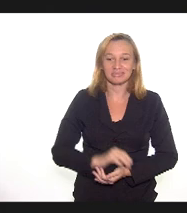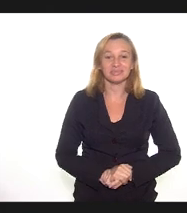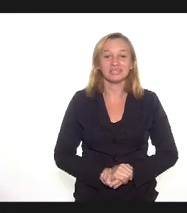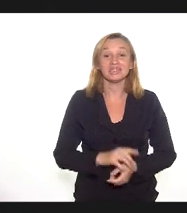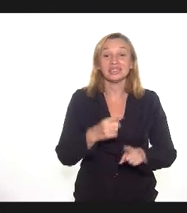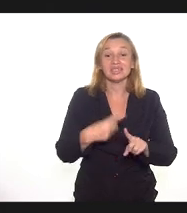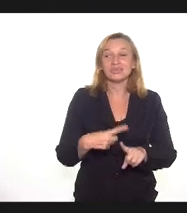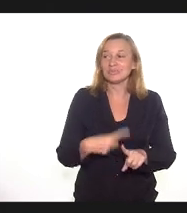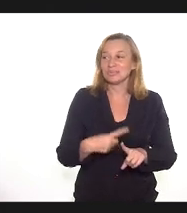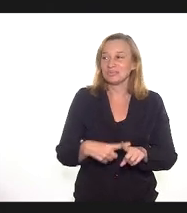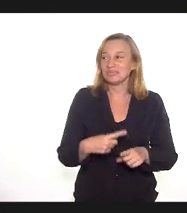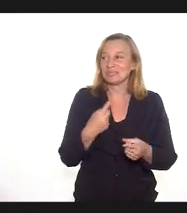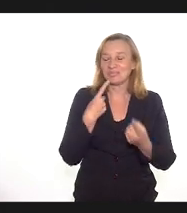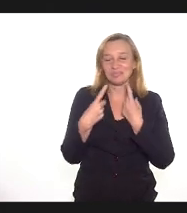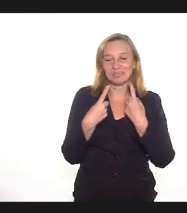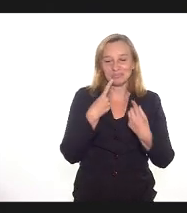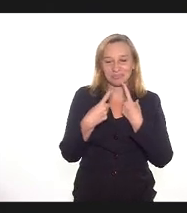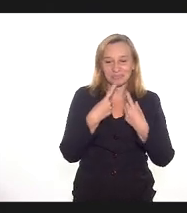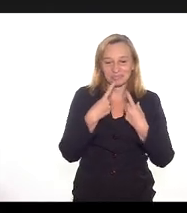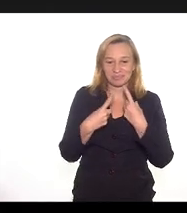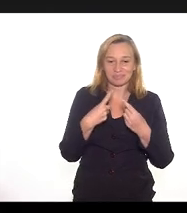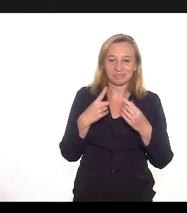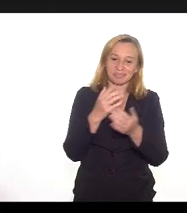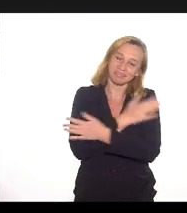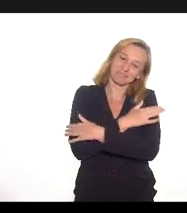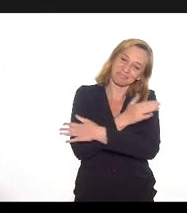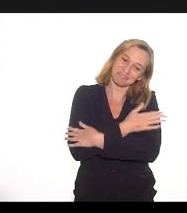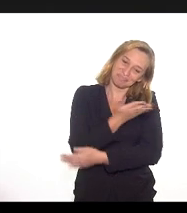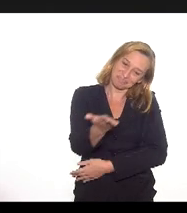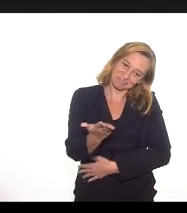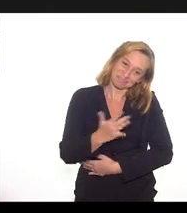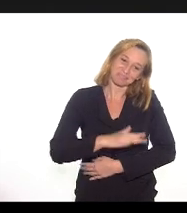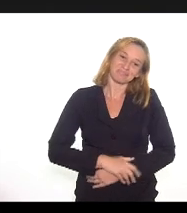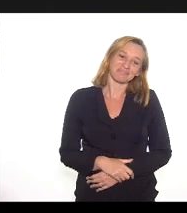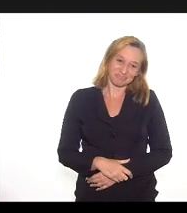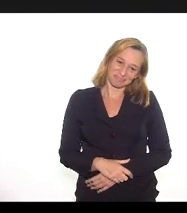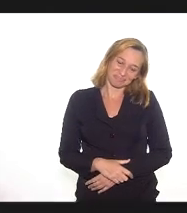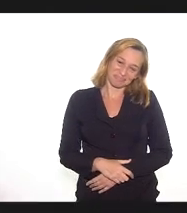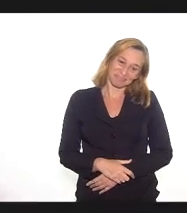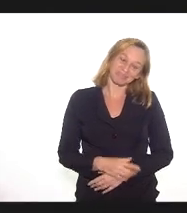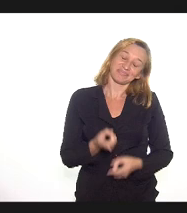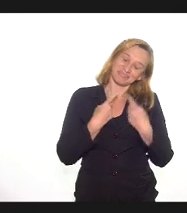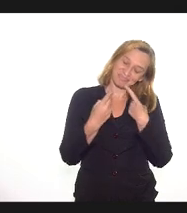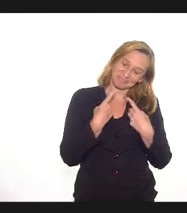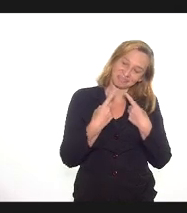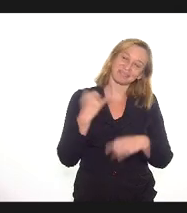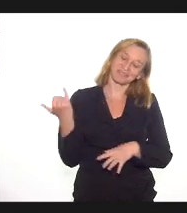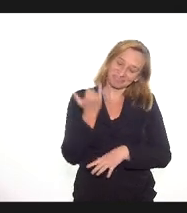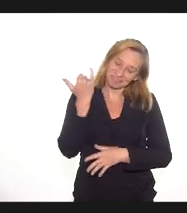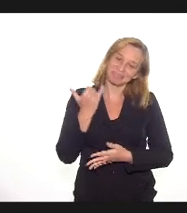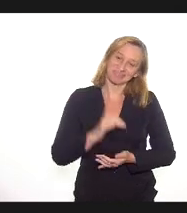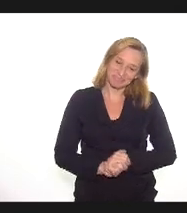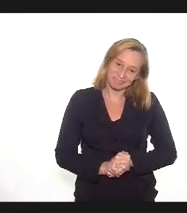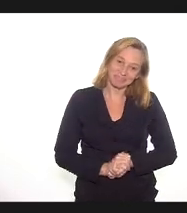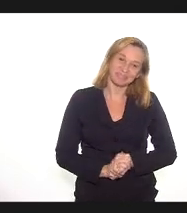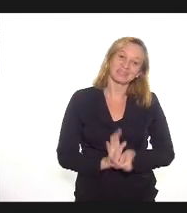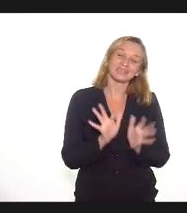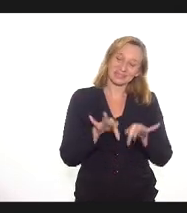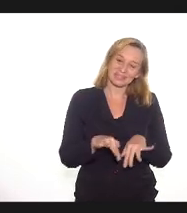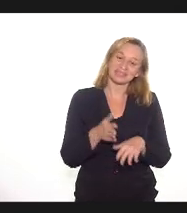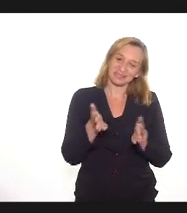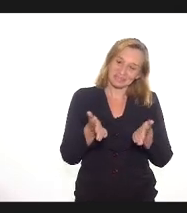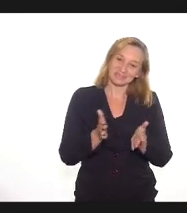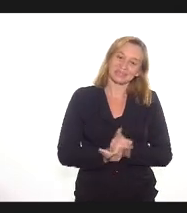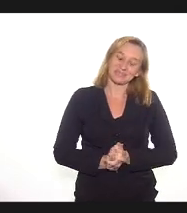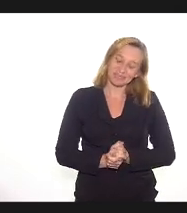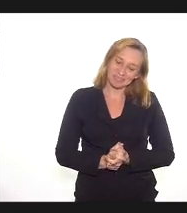Porque esse debate, meu companheiro aí, esse debate é um debate importante que a gente acabou de fazer